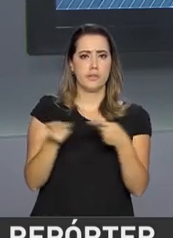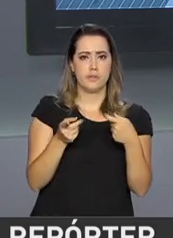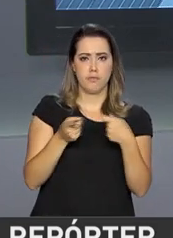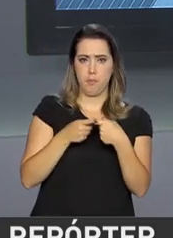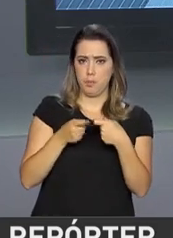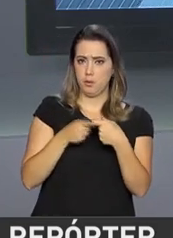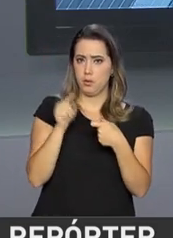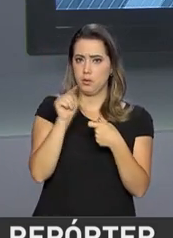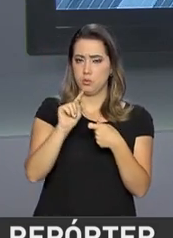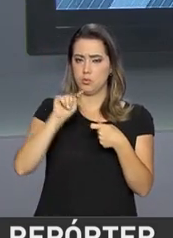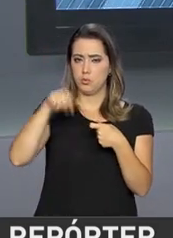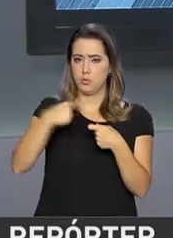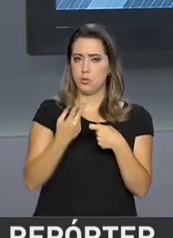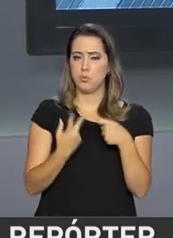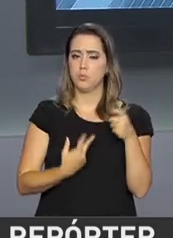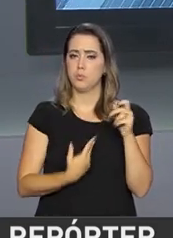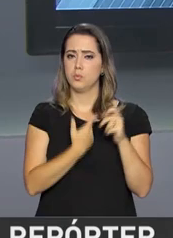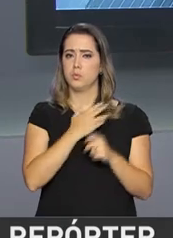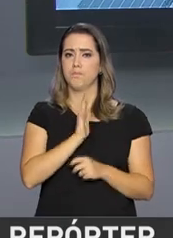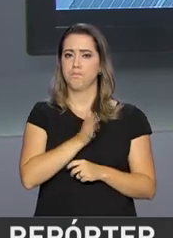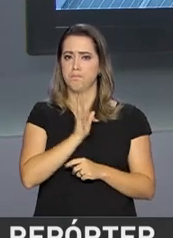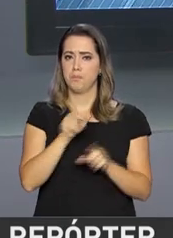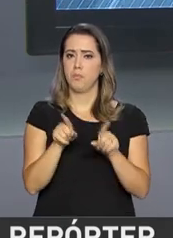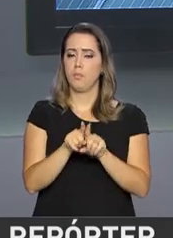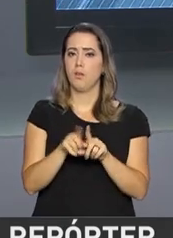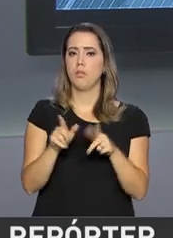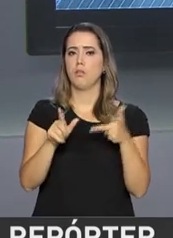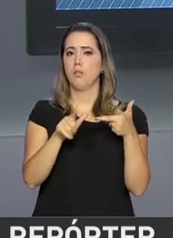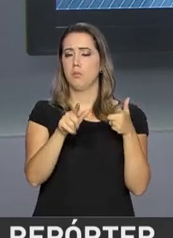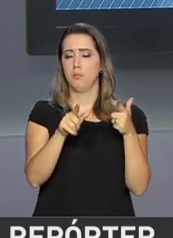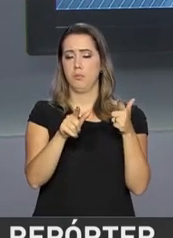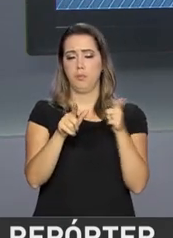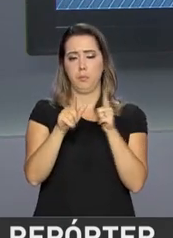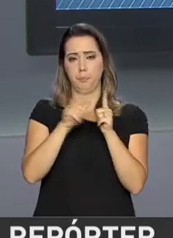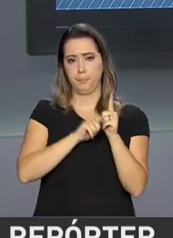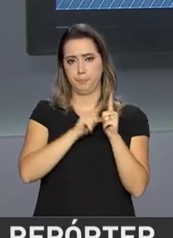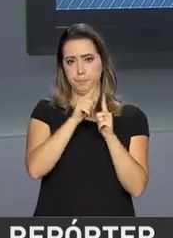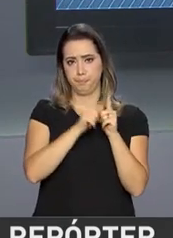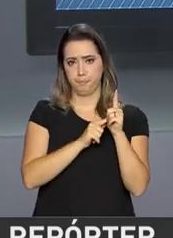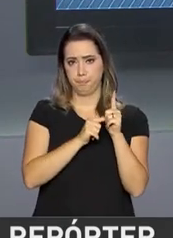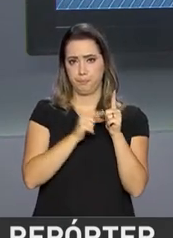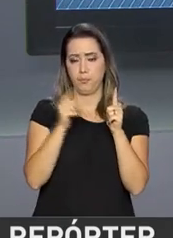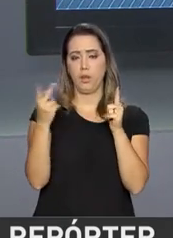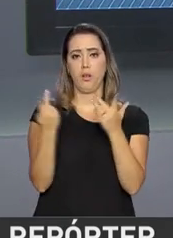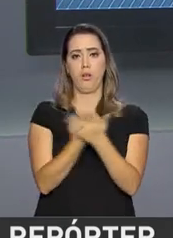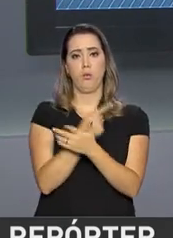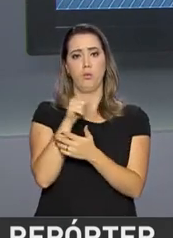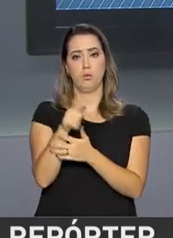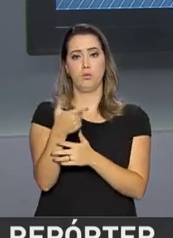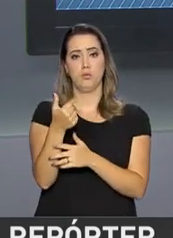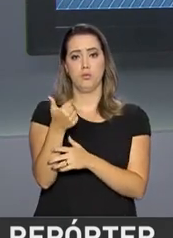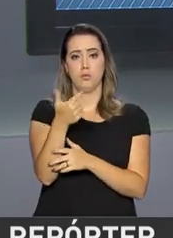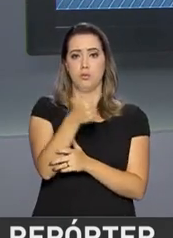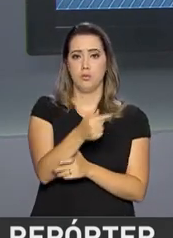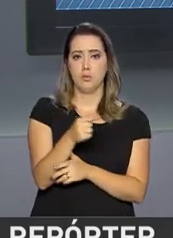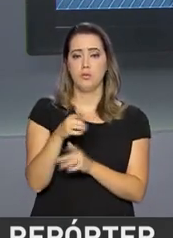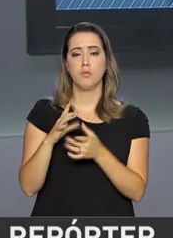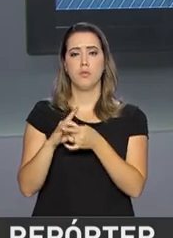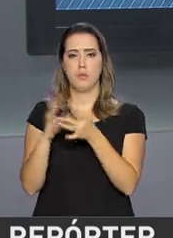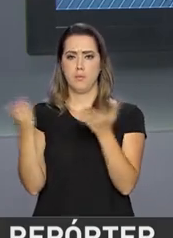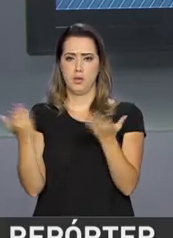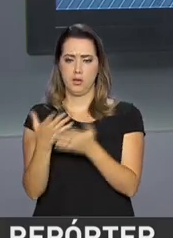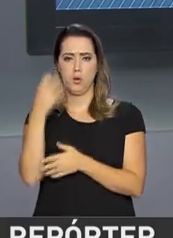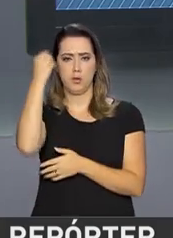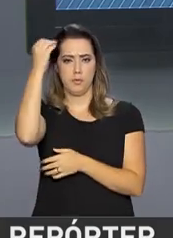os procedimentos cardiológicos e urológicos realizados no final de 2017 e foi liberado pela equipe médica para